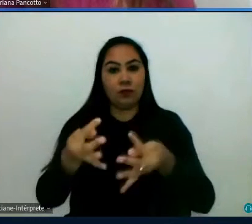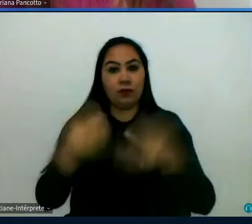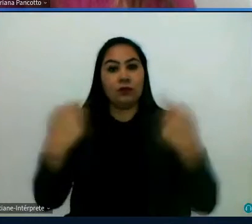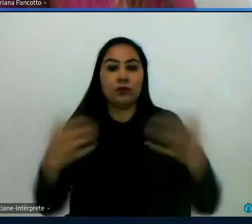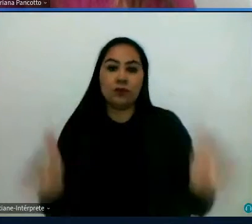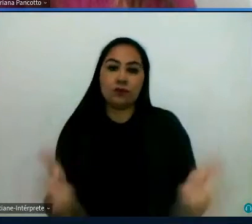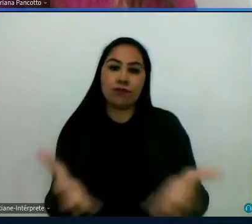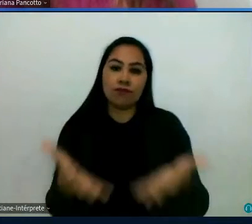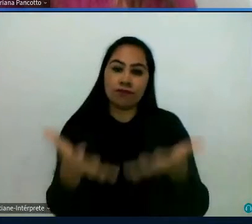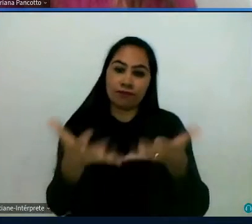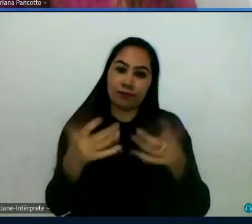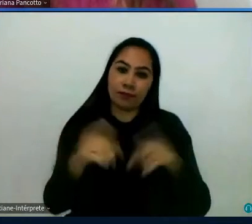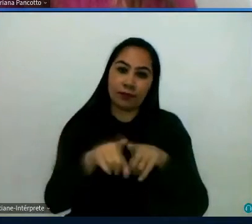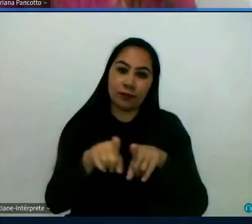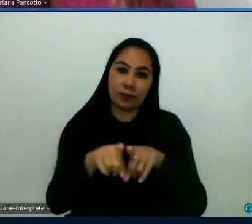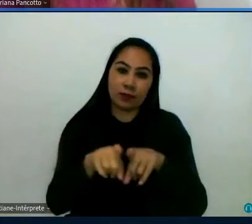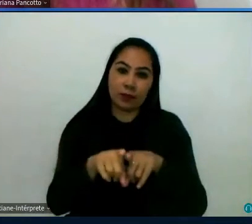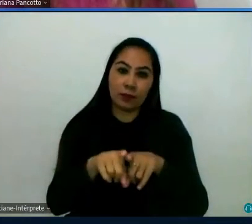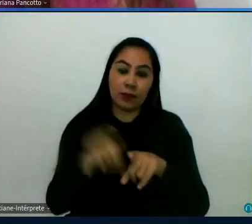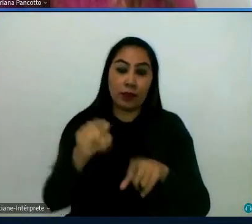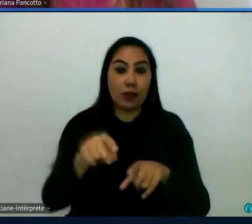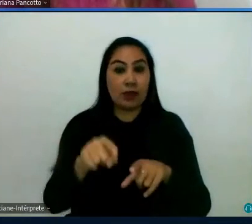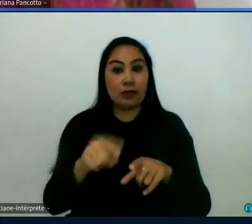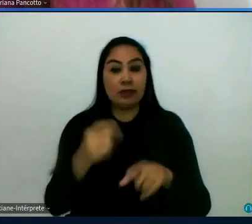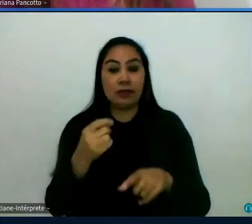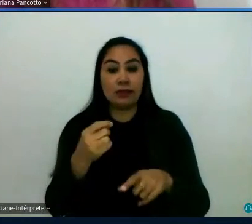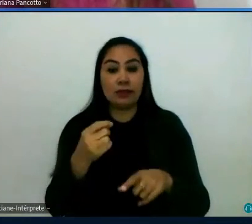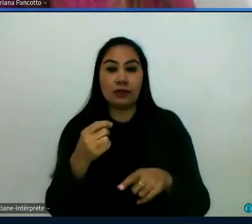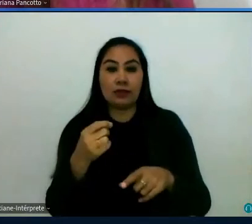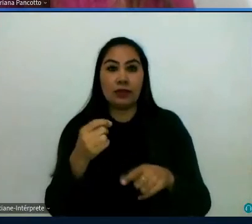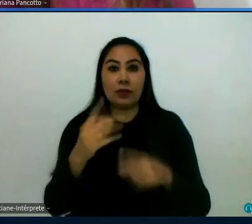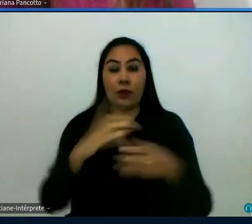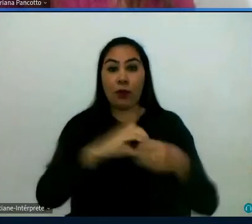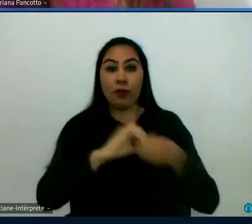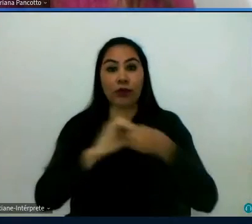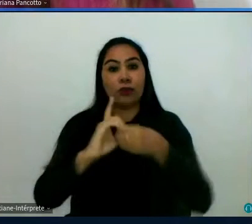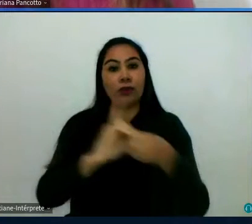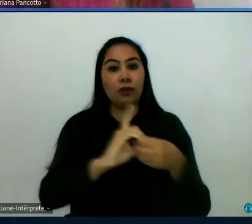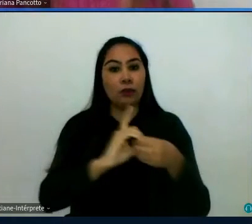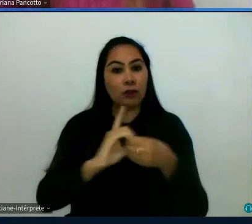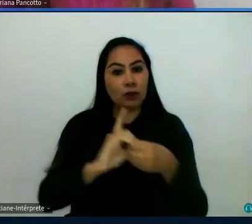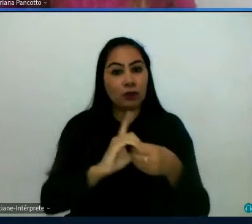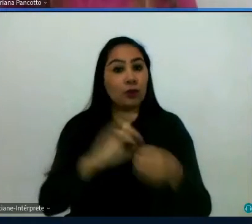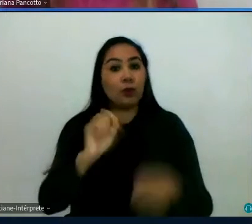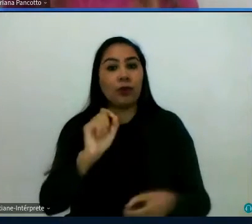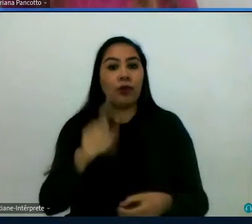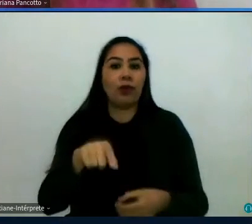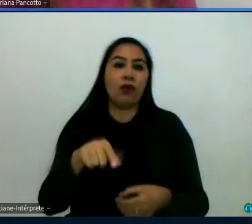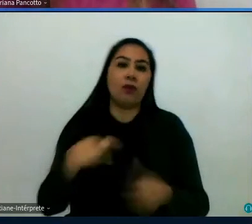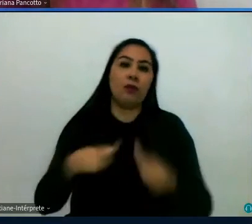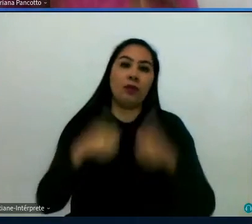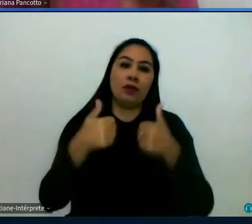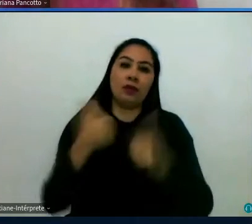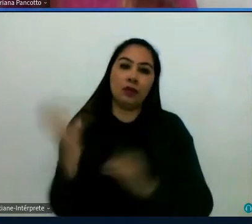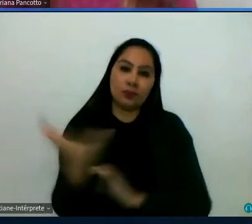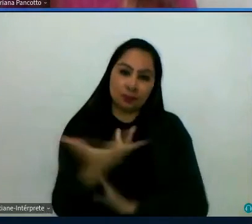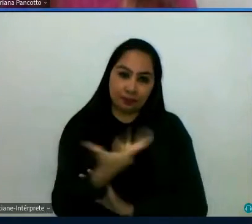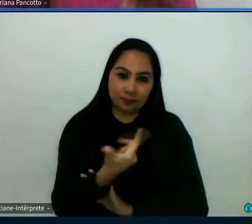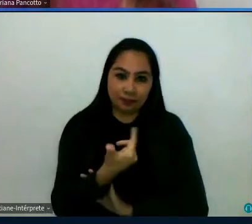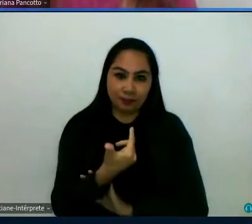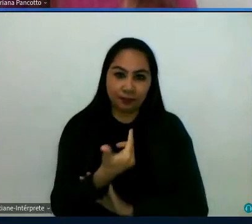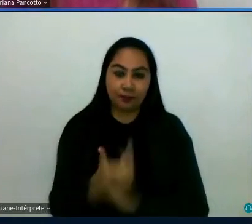também esse bem público, né, essa democratização do que é melhor, né, para todos.